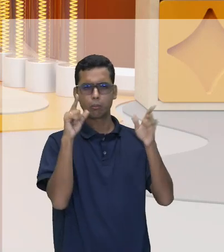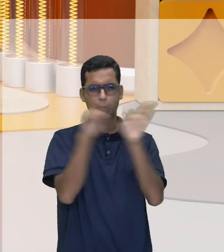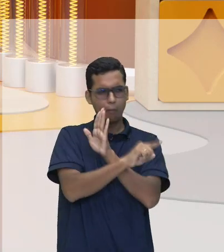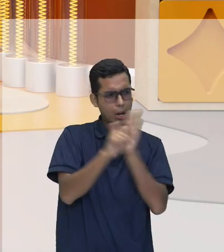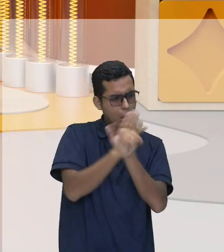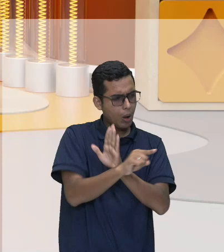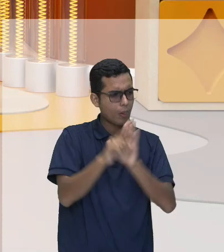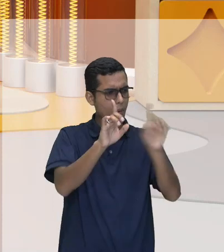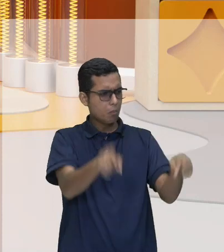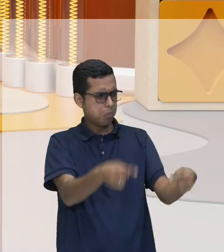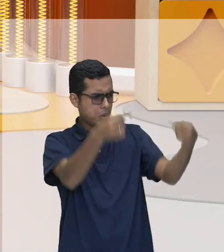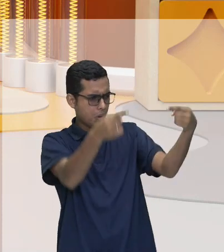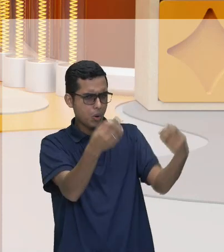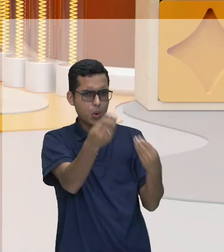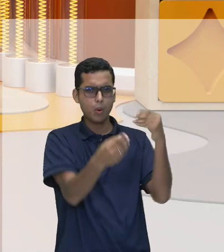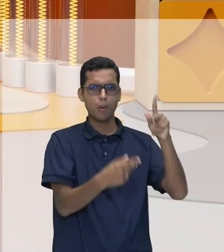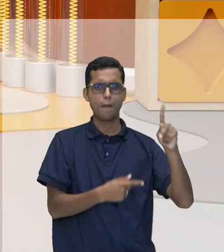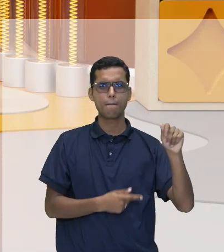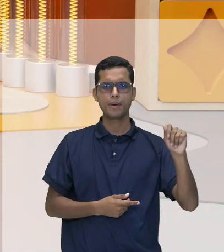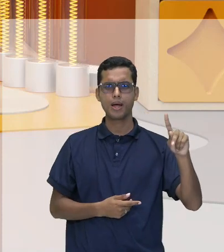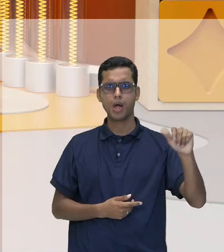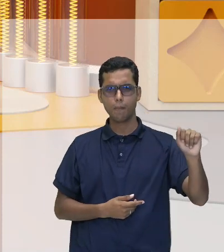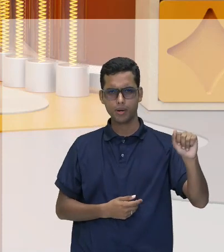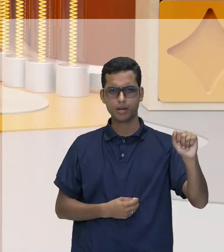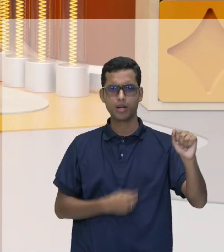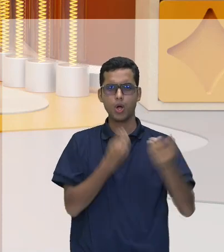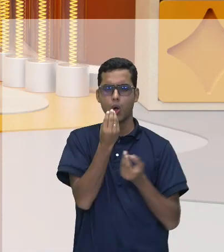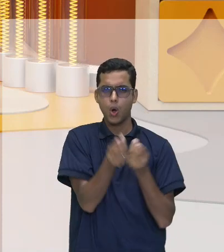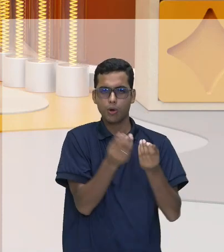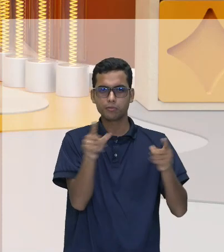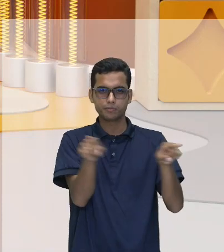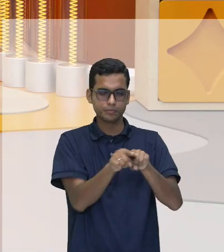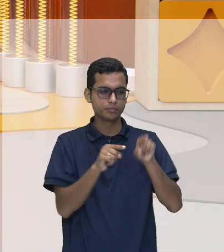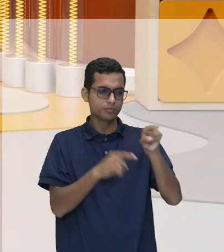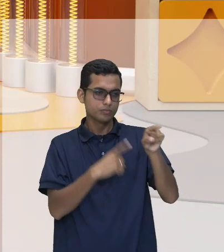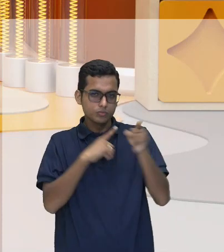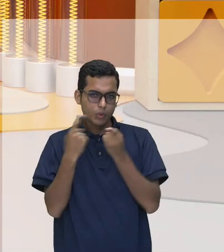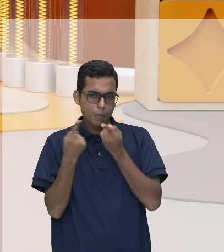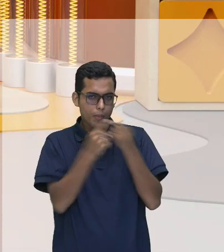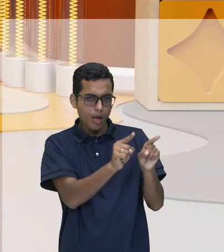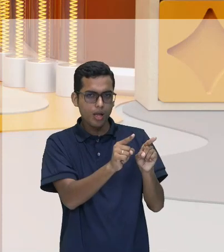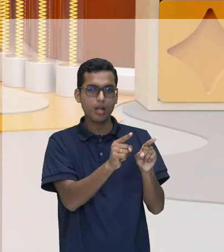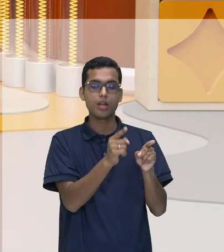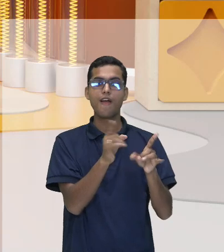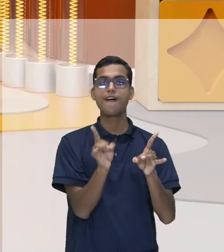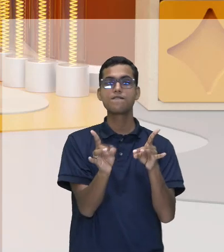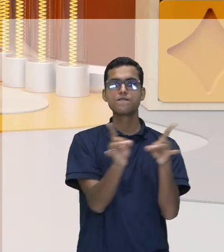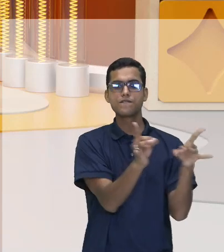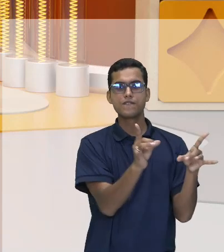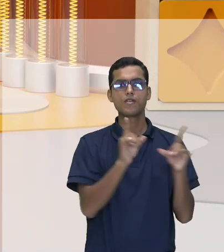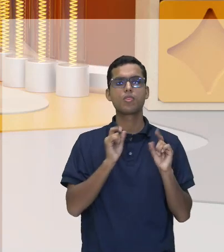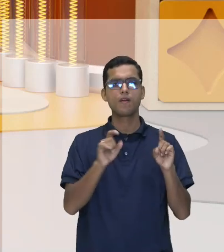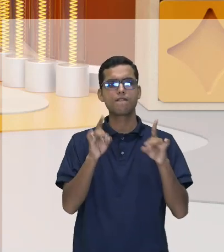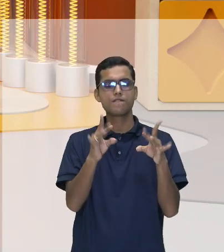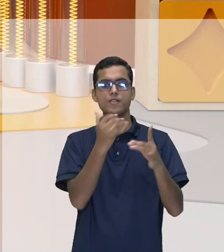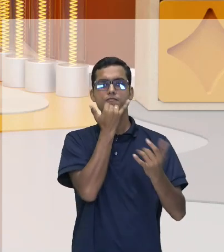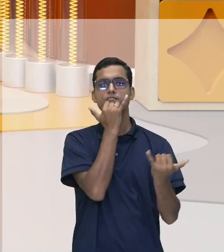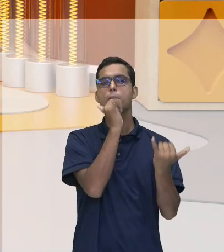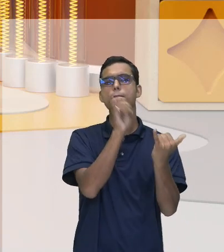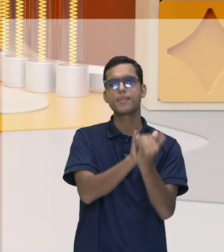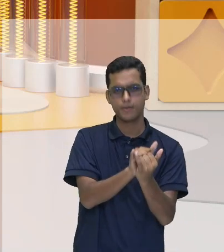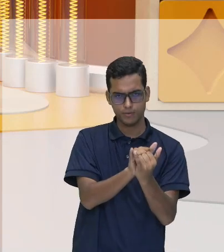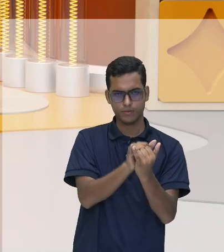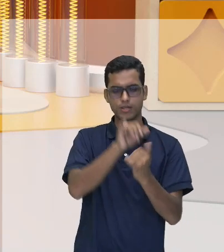Ásia. E é aí, meus queridos, que os portugueses eles vão sair em destaque. Os portugueses